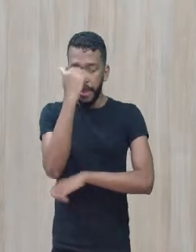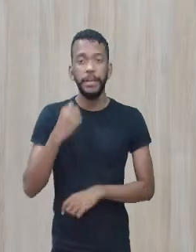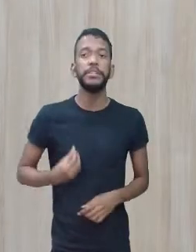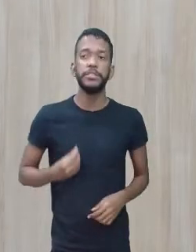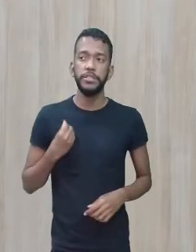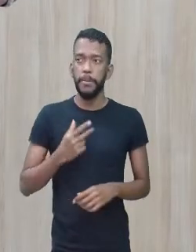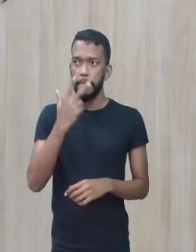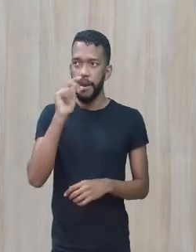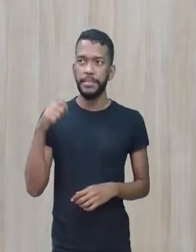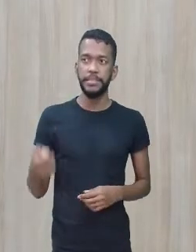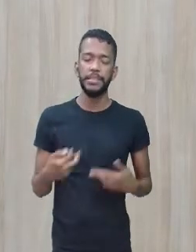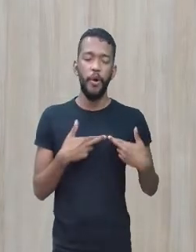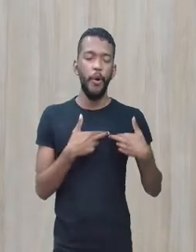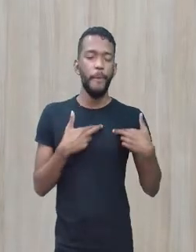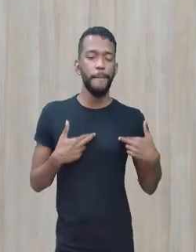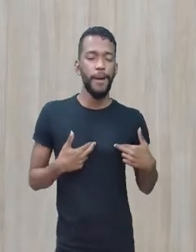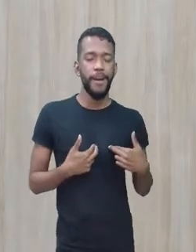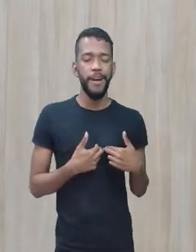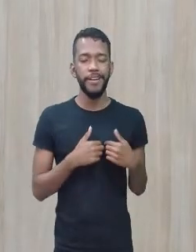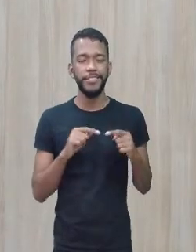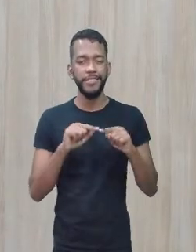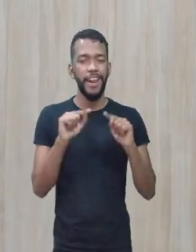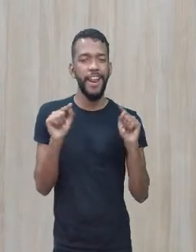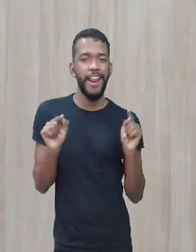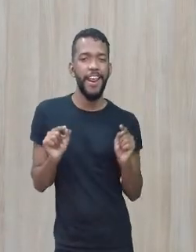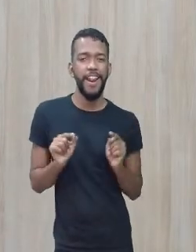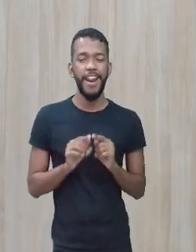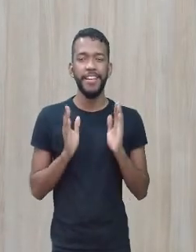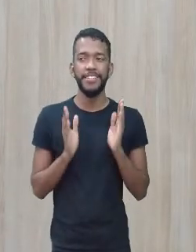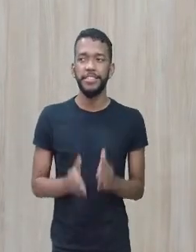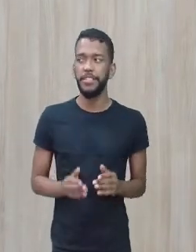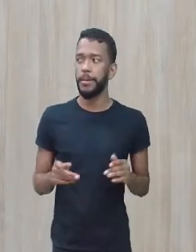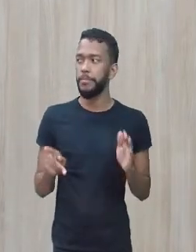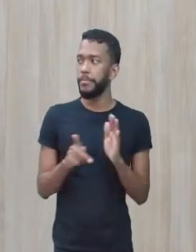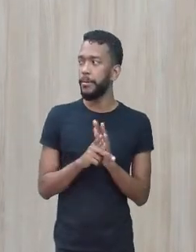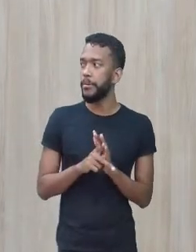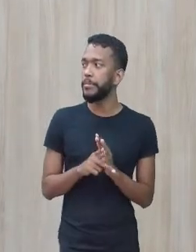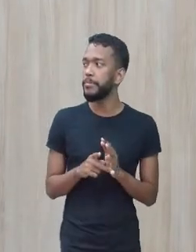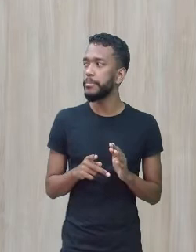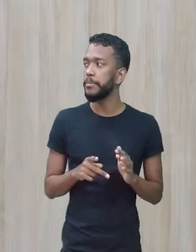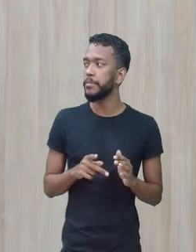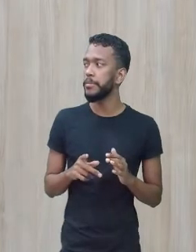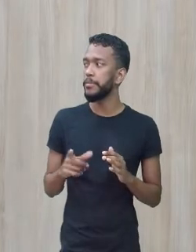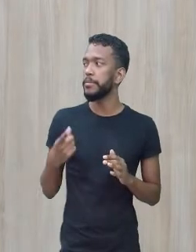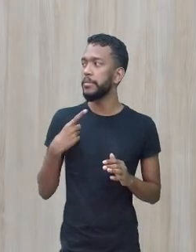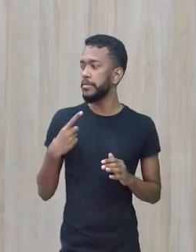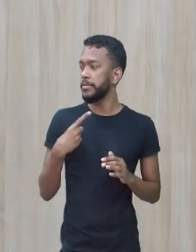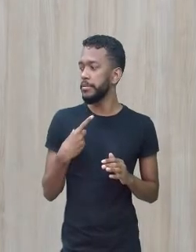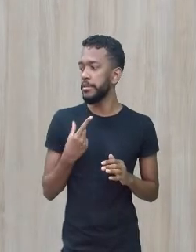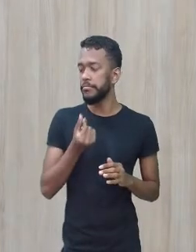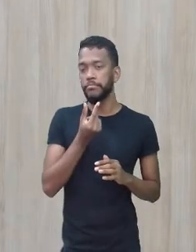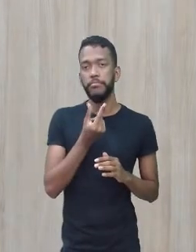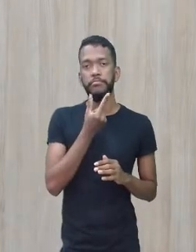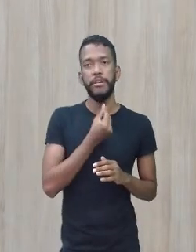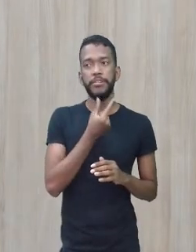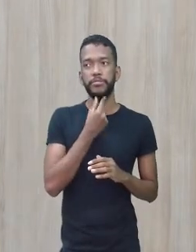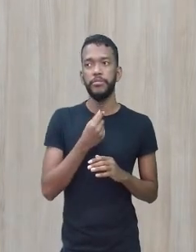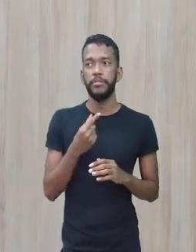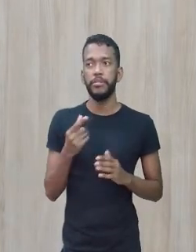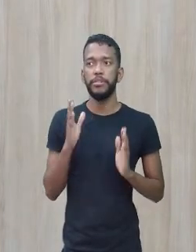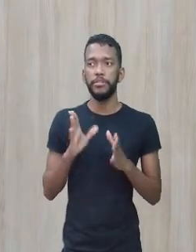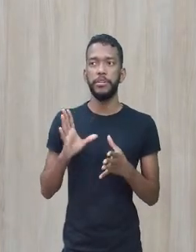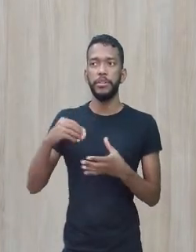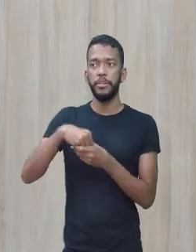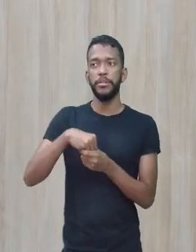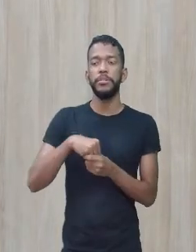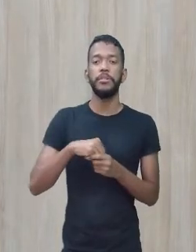versão romântica, né? Uma versão romântica, né? E masculina, né? Incorporando, inclusive,